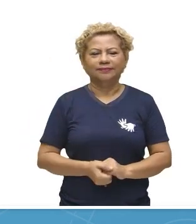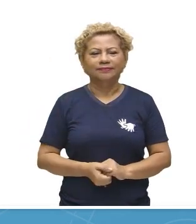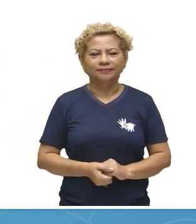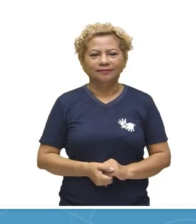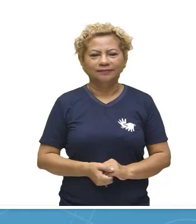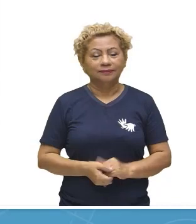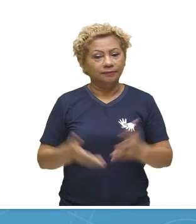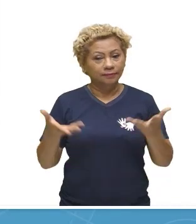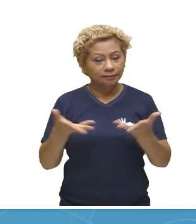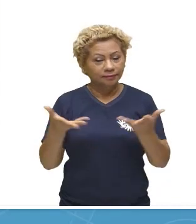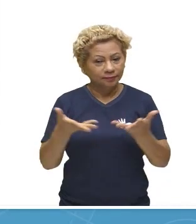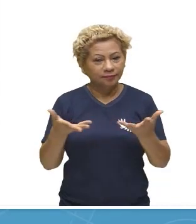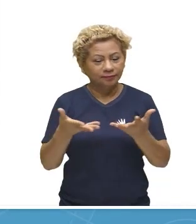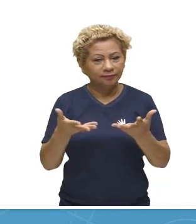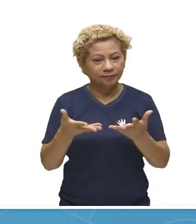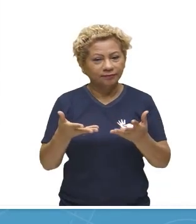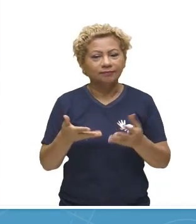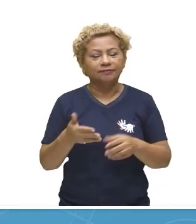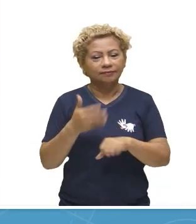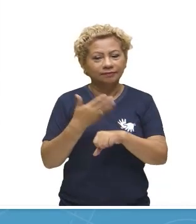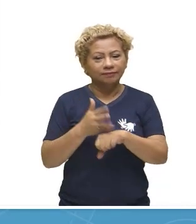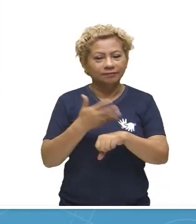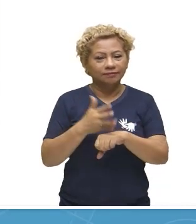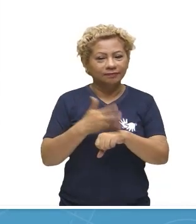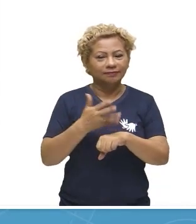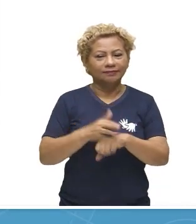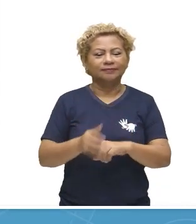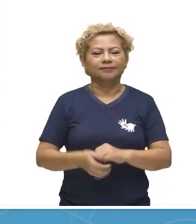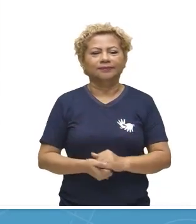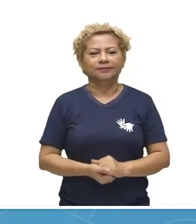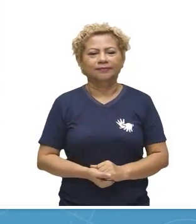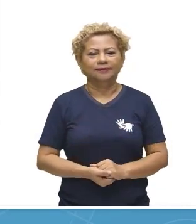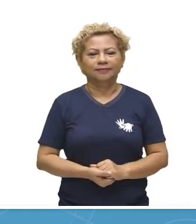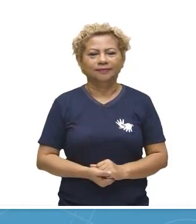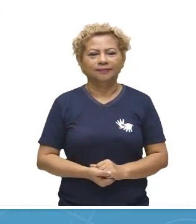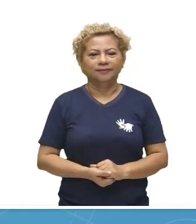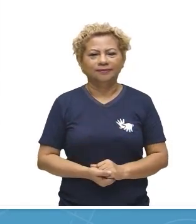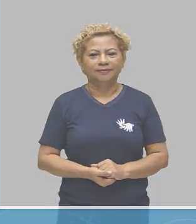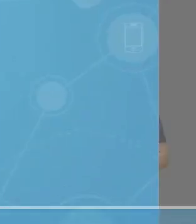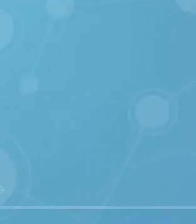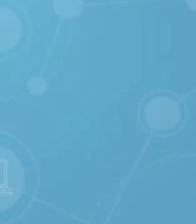vamos então verificar aí a nossa dinâmica local interativa.